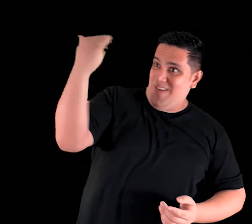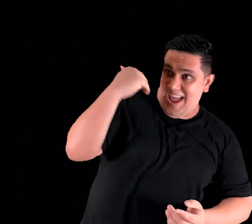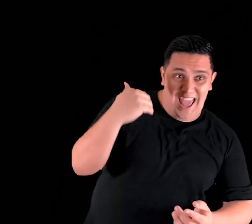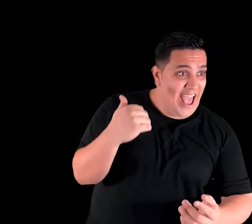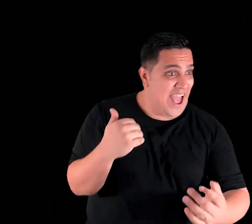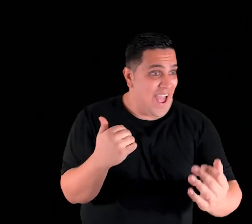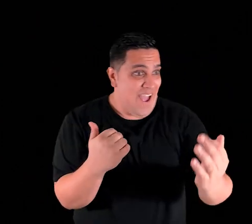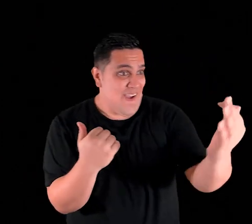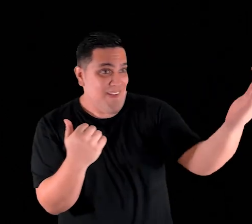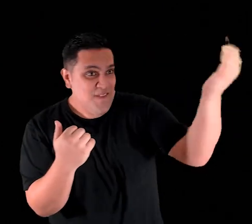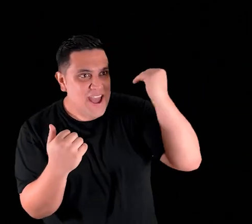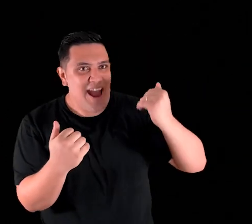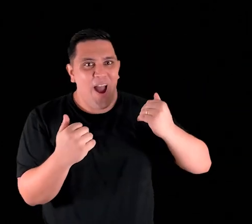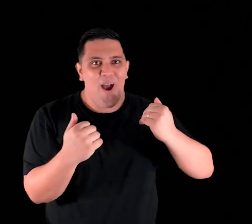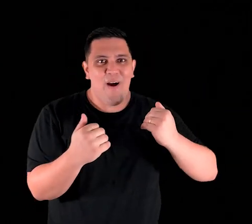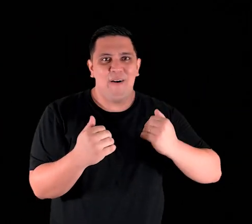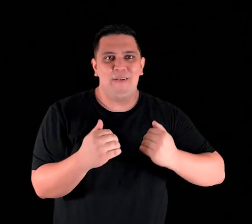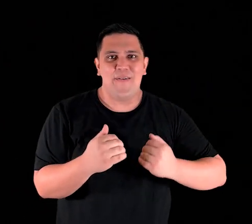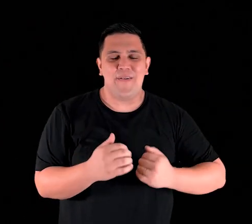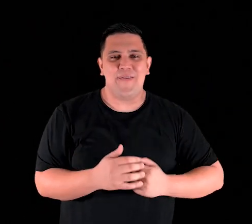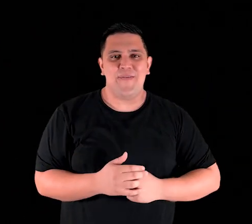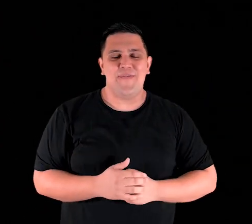Venham!